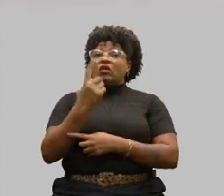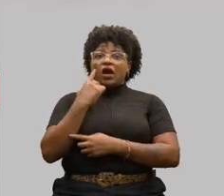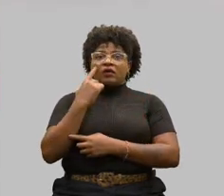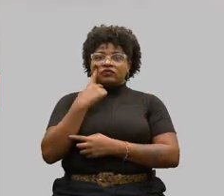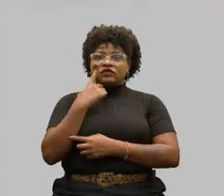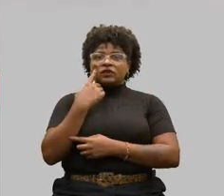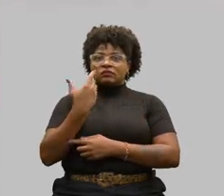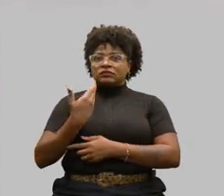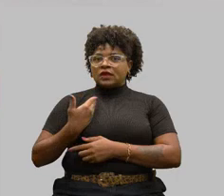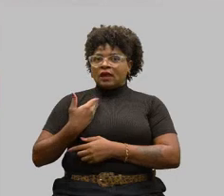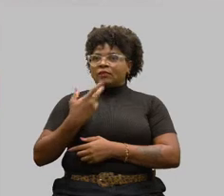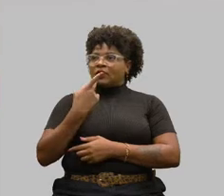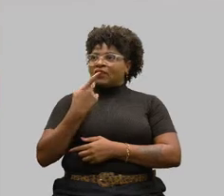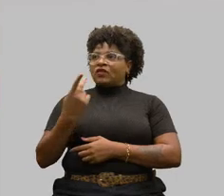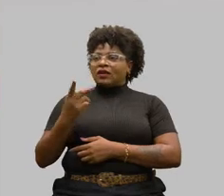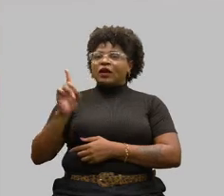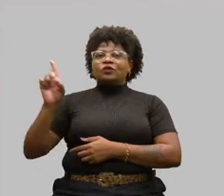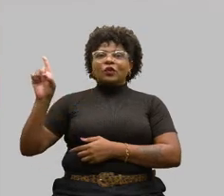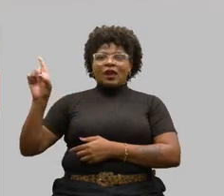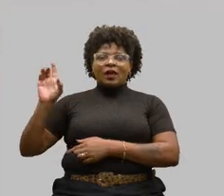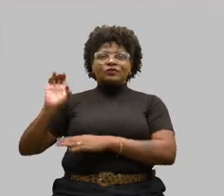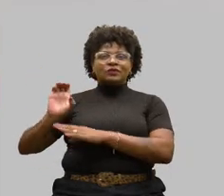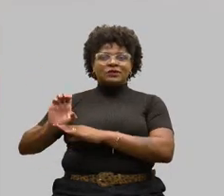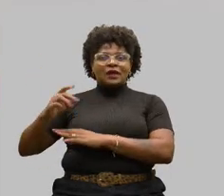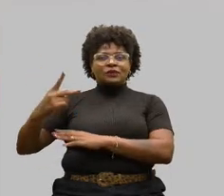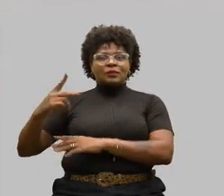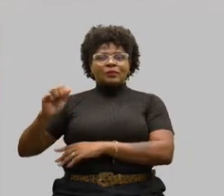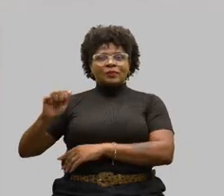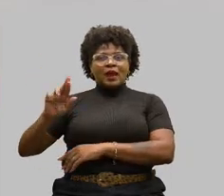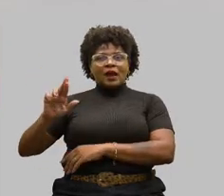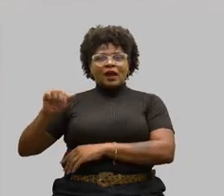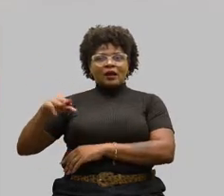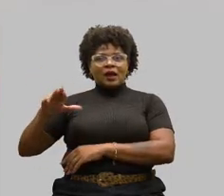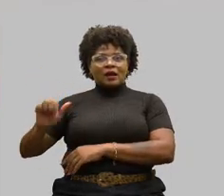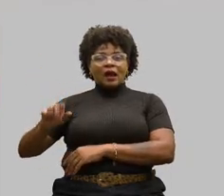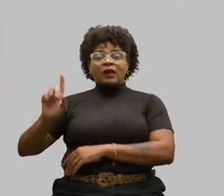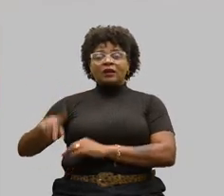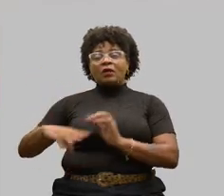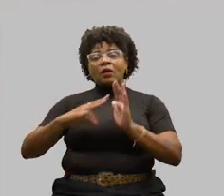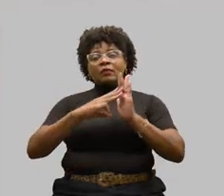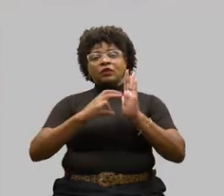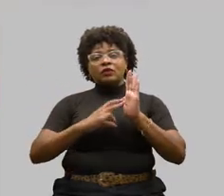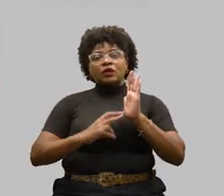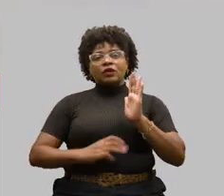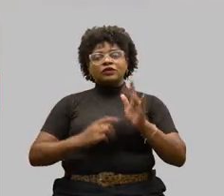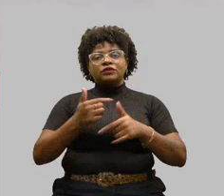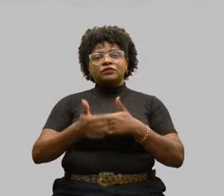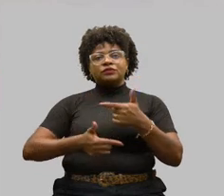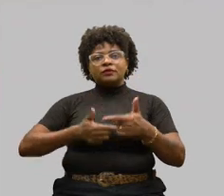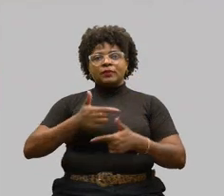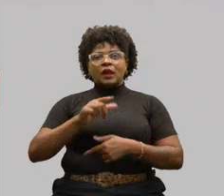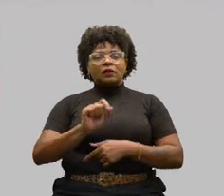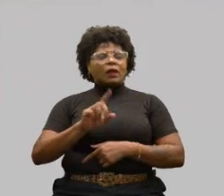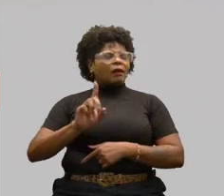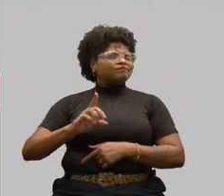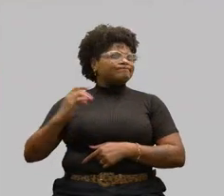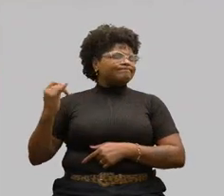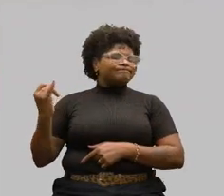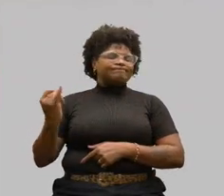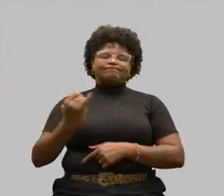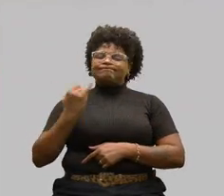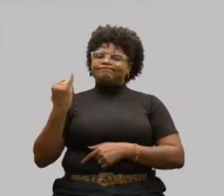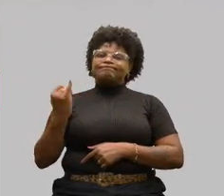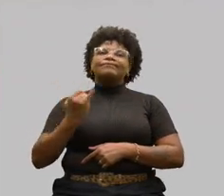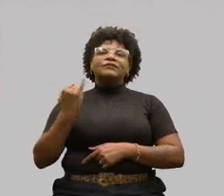colega lá do Paraná é uma metodologia de emprego né onde é essencial que